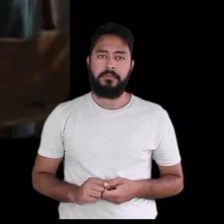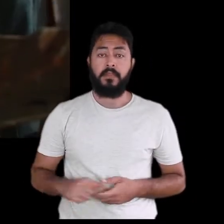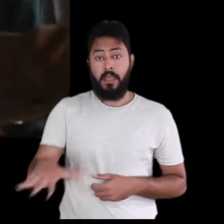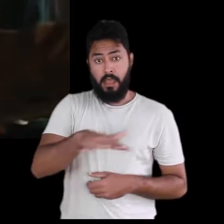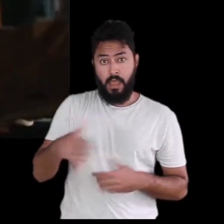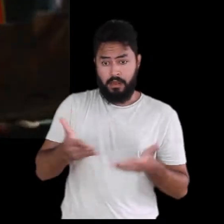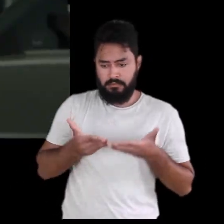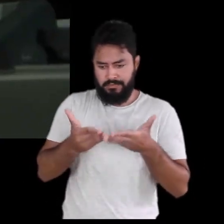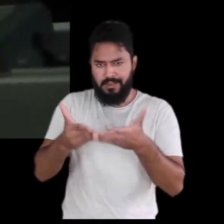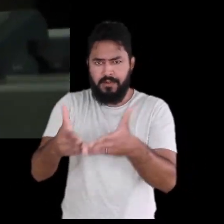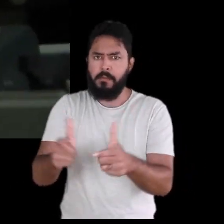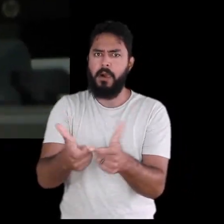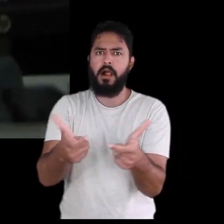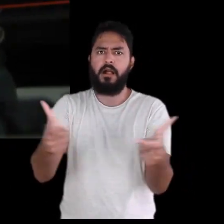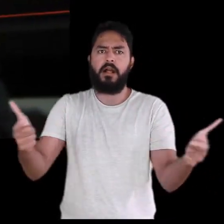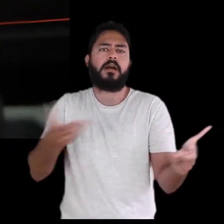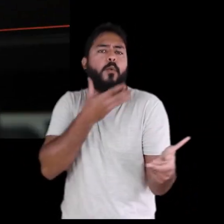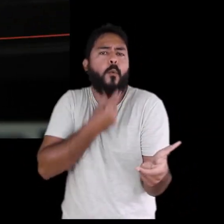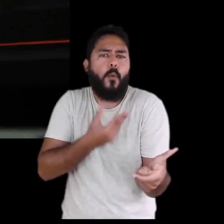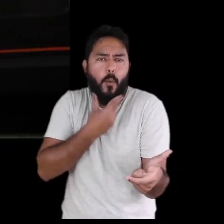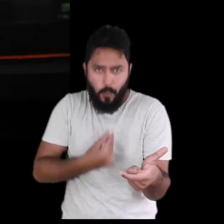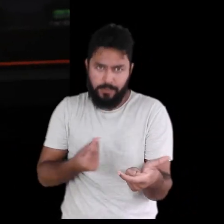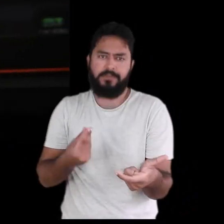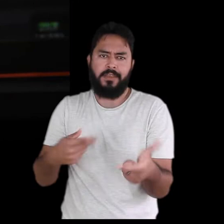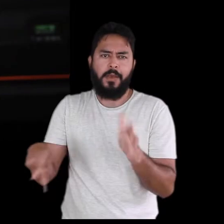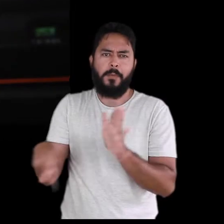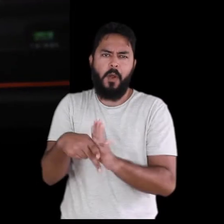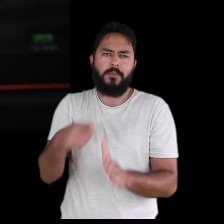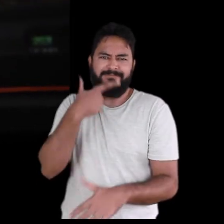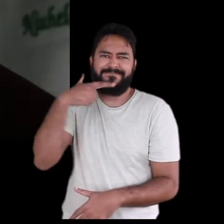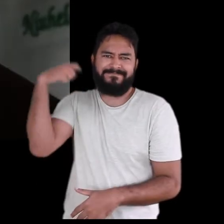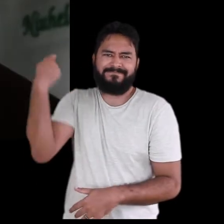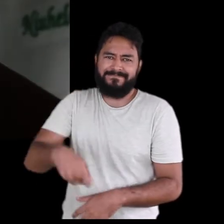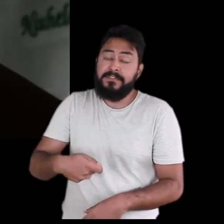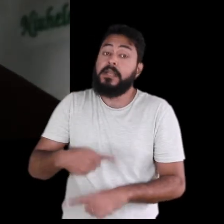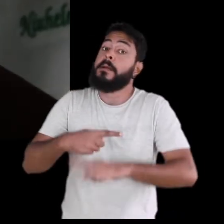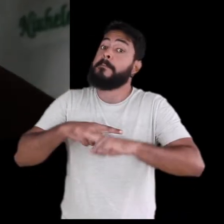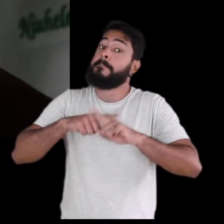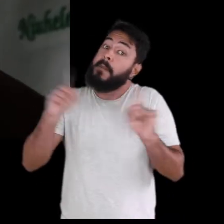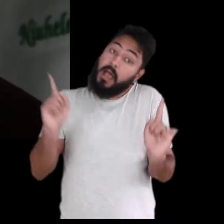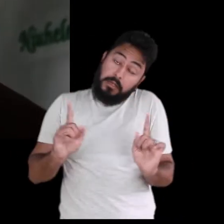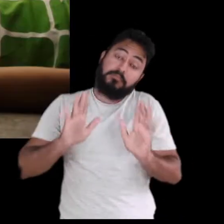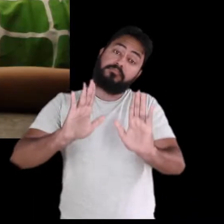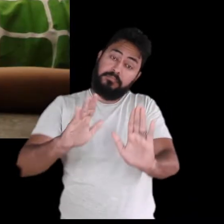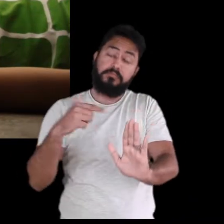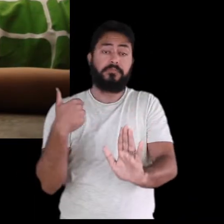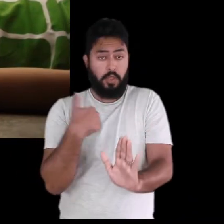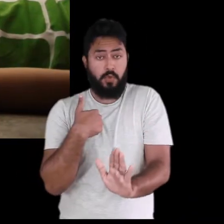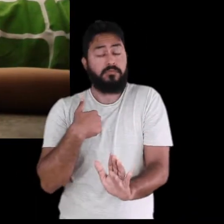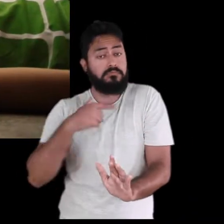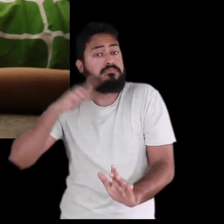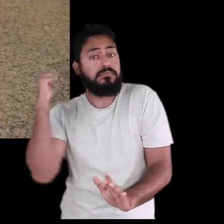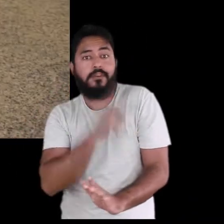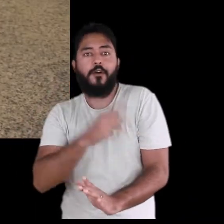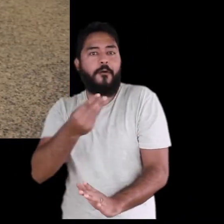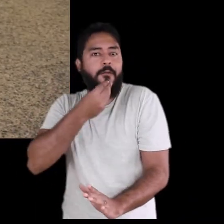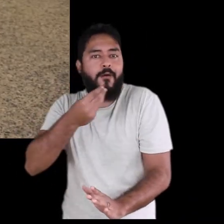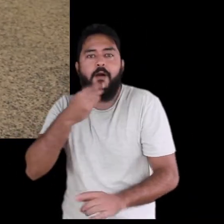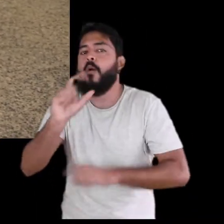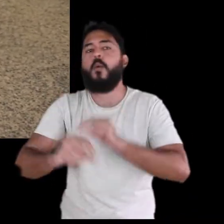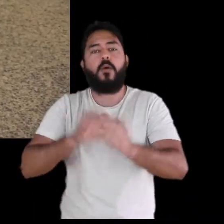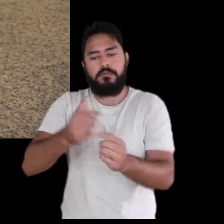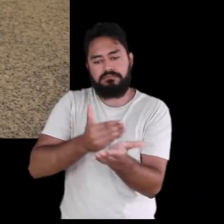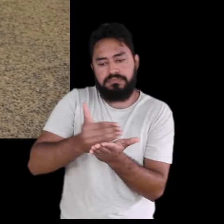naval é voltada para homens assim o mercado bem masculino porém nos deu a